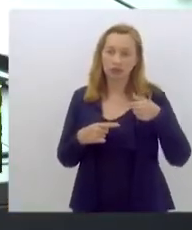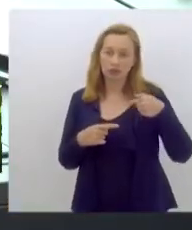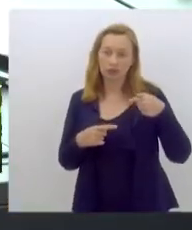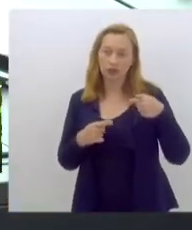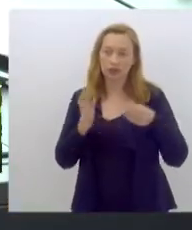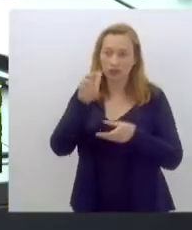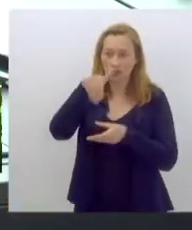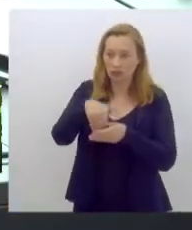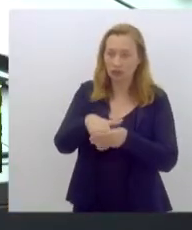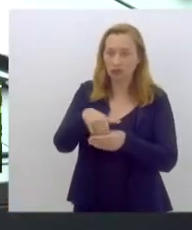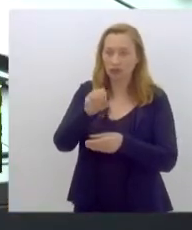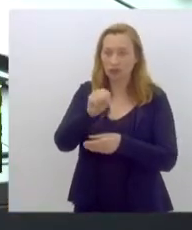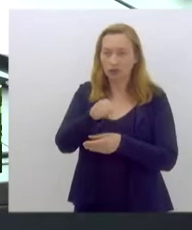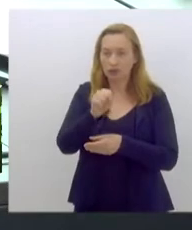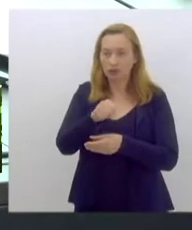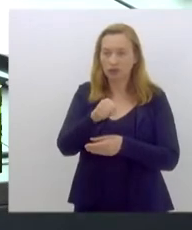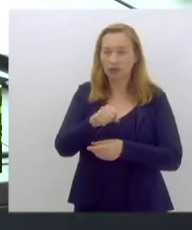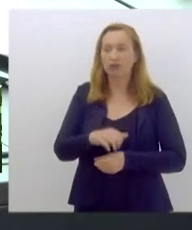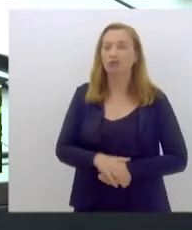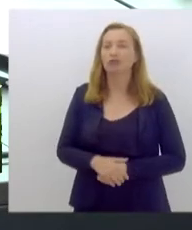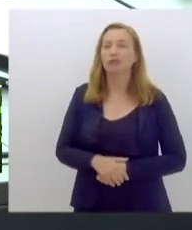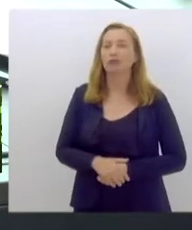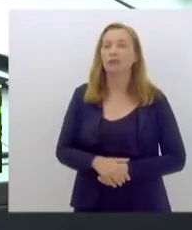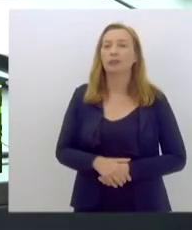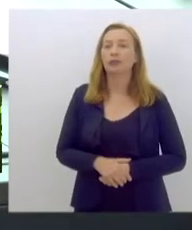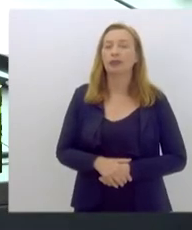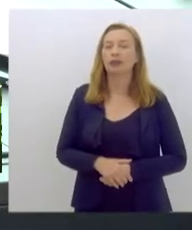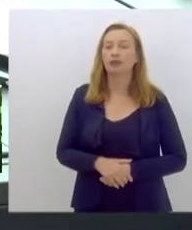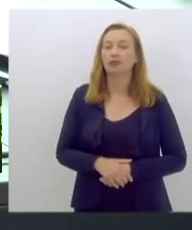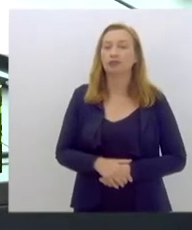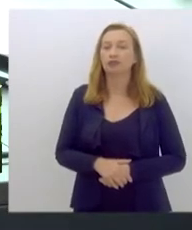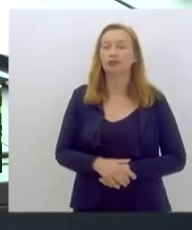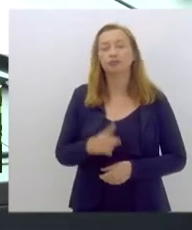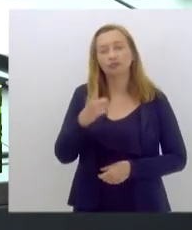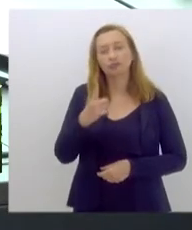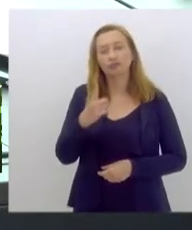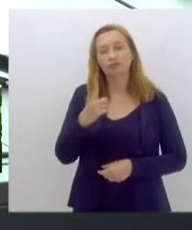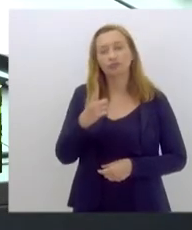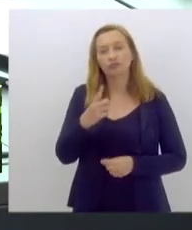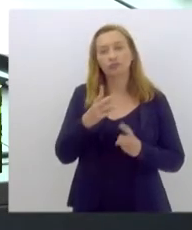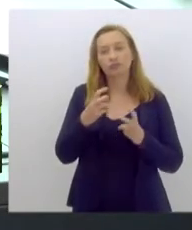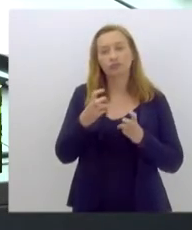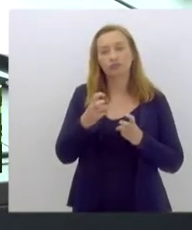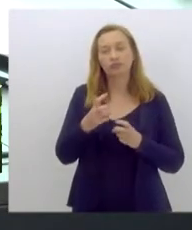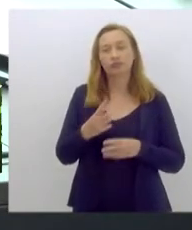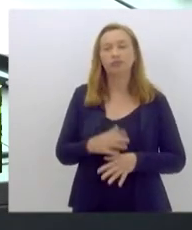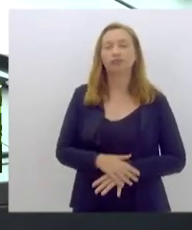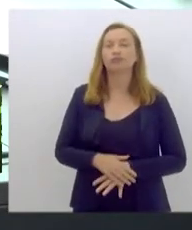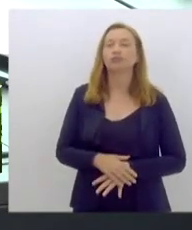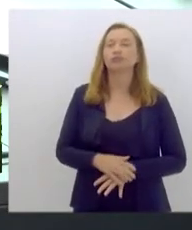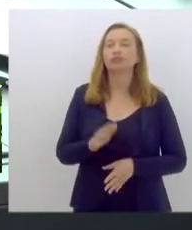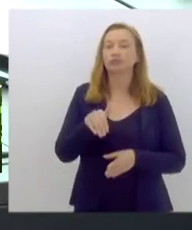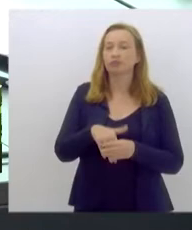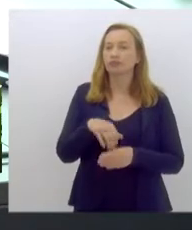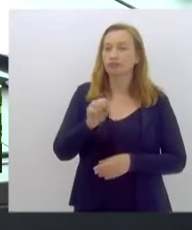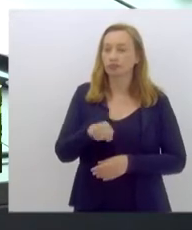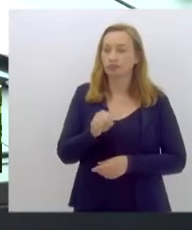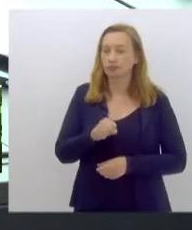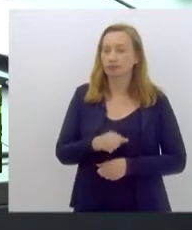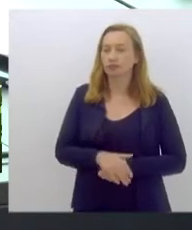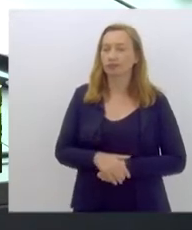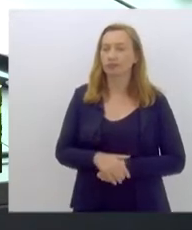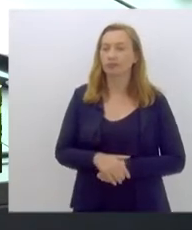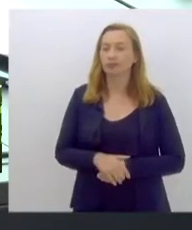4, 5, 6, 7 votos favoráveis, com uma observação de um dos votos favorável, com